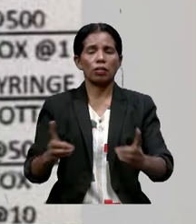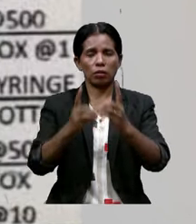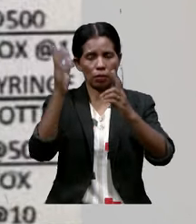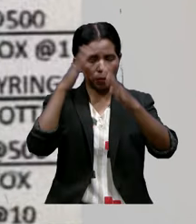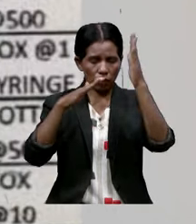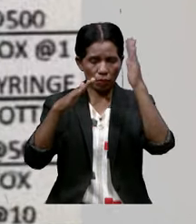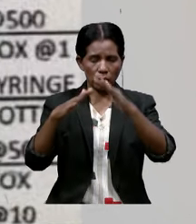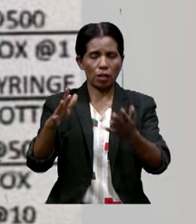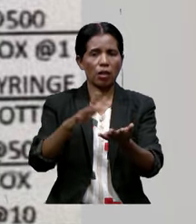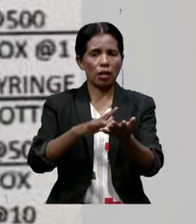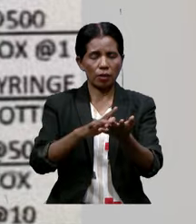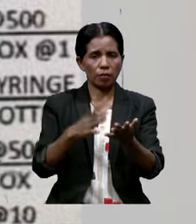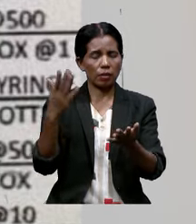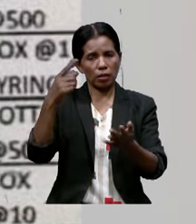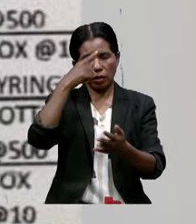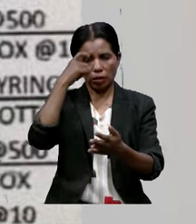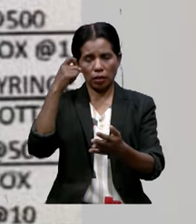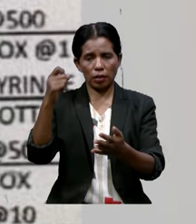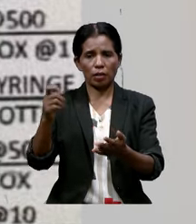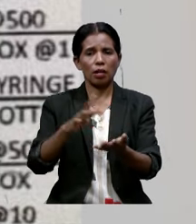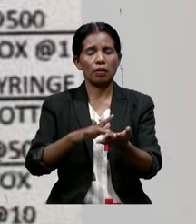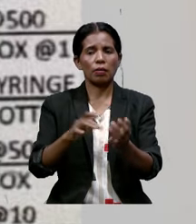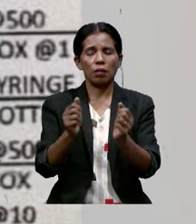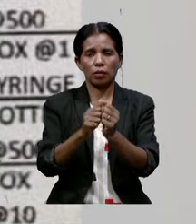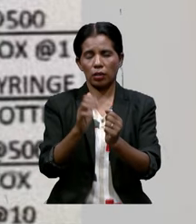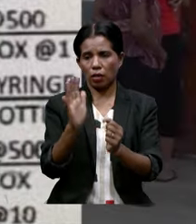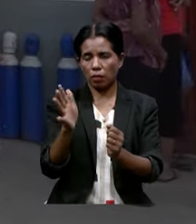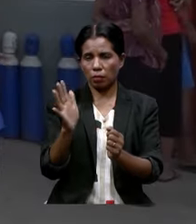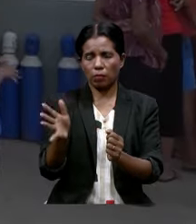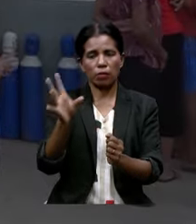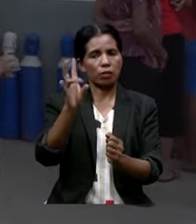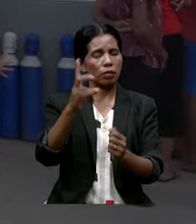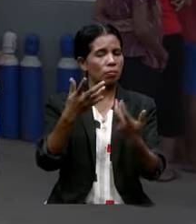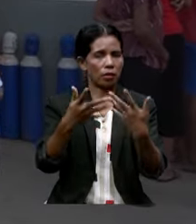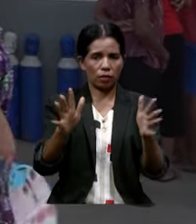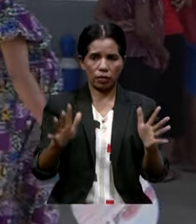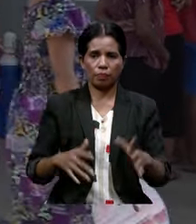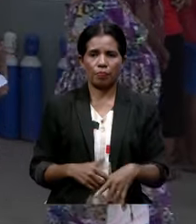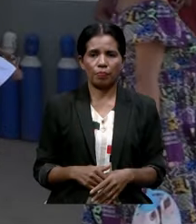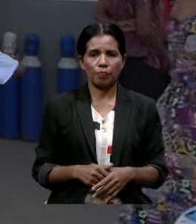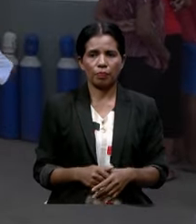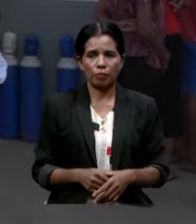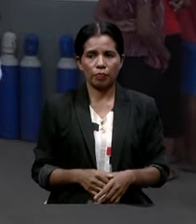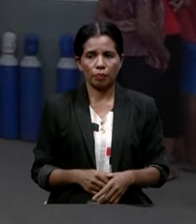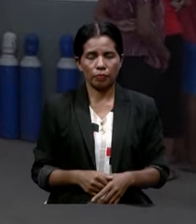ba stok konsumaves, tamba item 50 resin hitu makestok hotu. Efigenia Babu, Dilma Sujeti, GMN.